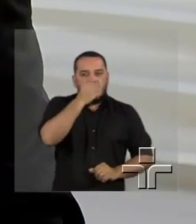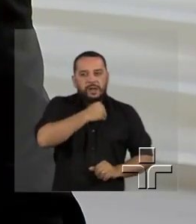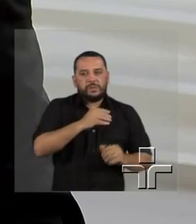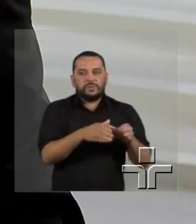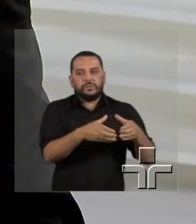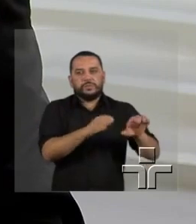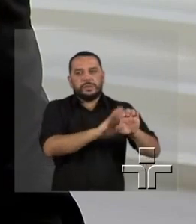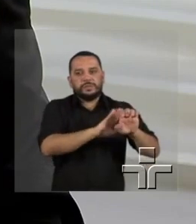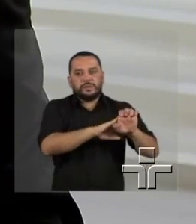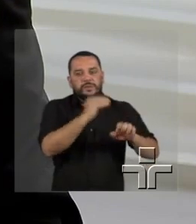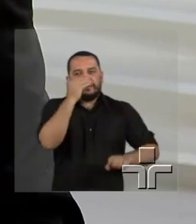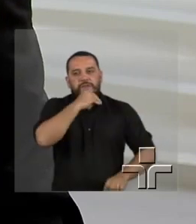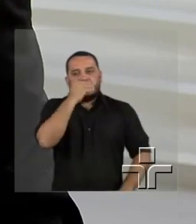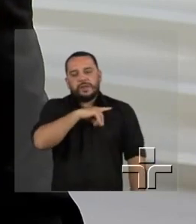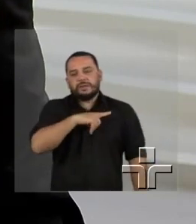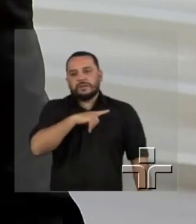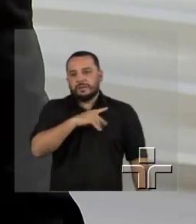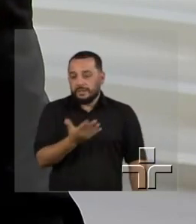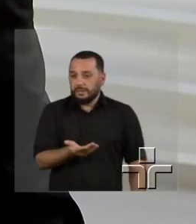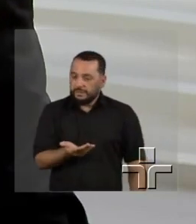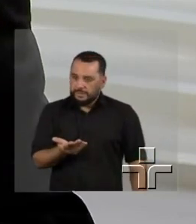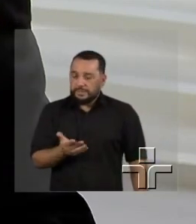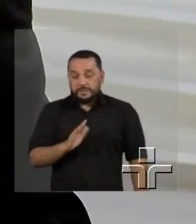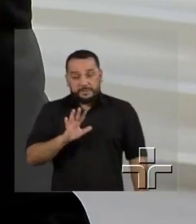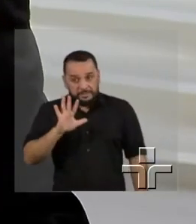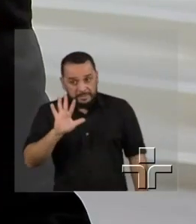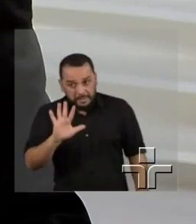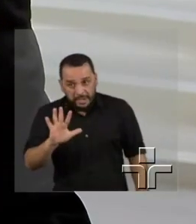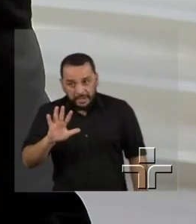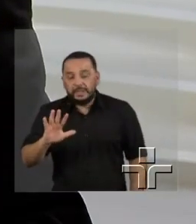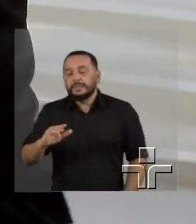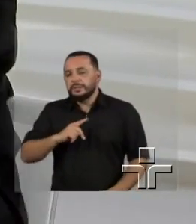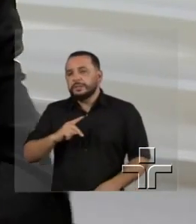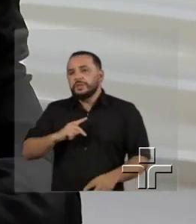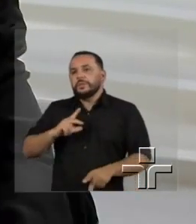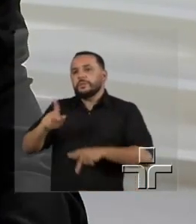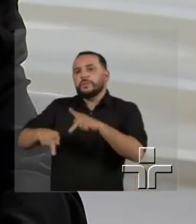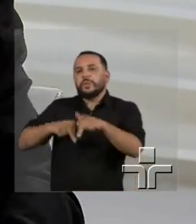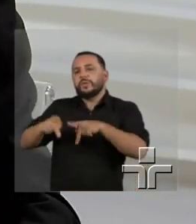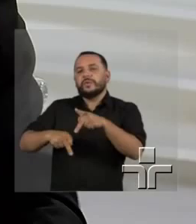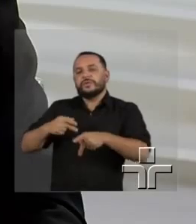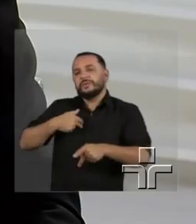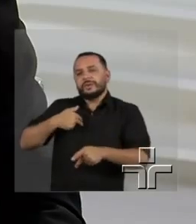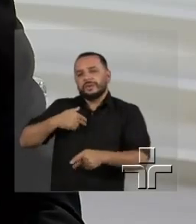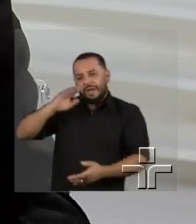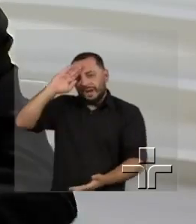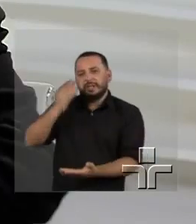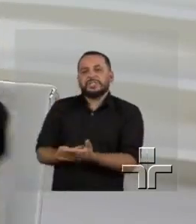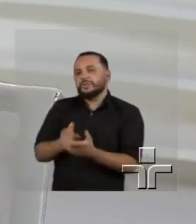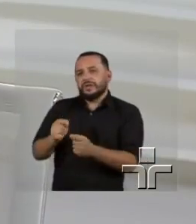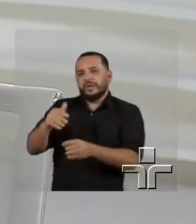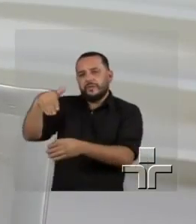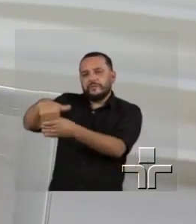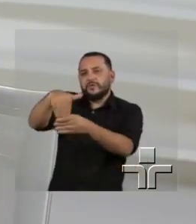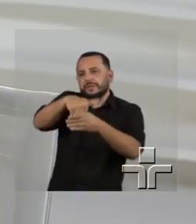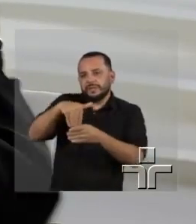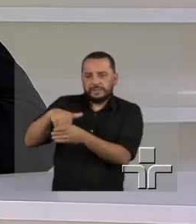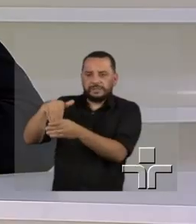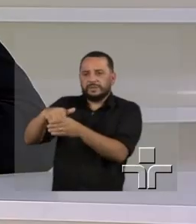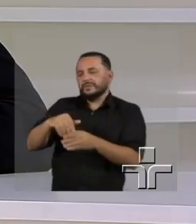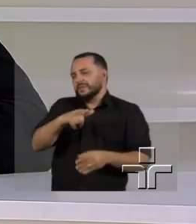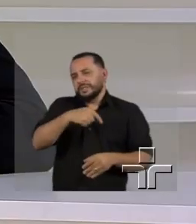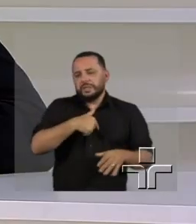área técnica ali, bastante tecnocrática, no bom sentido, né? Depois o senhor disse que é preciso governar para todos, muitos